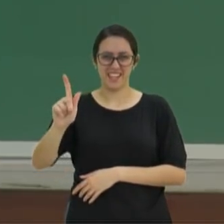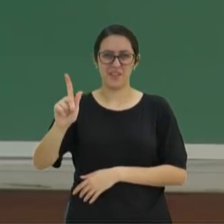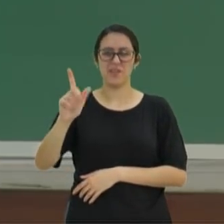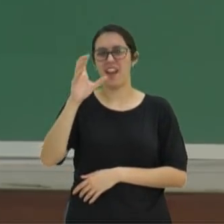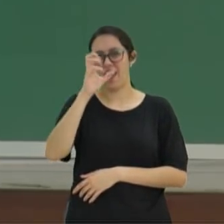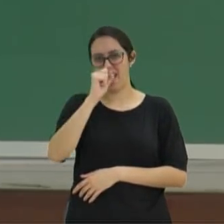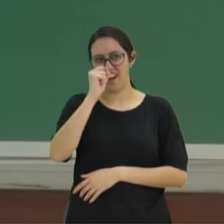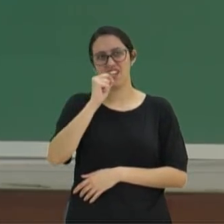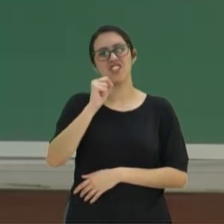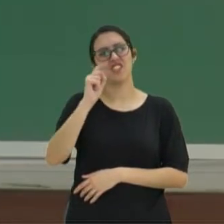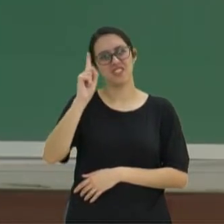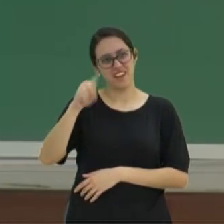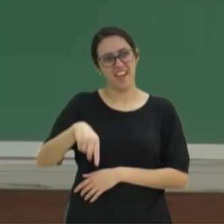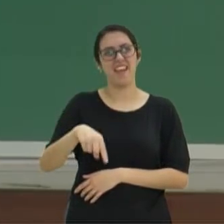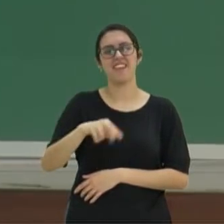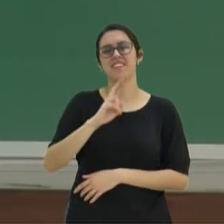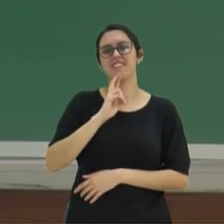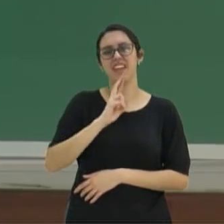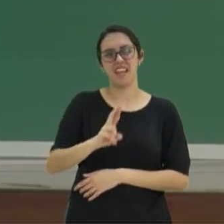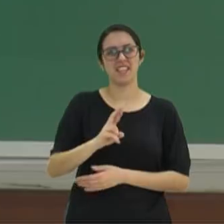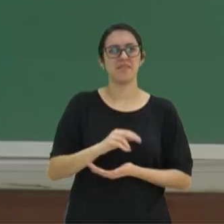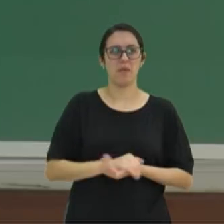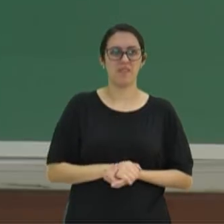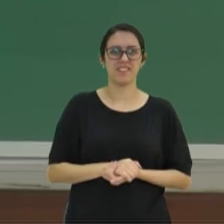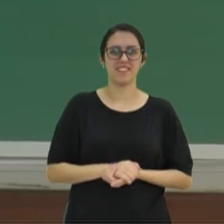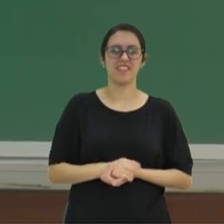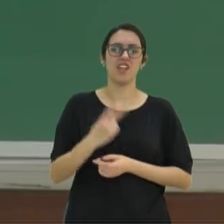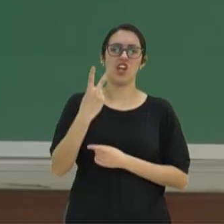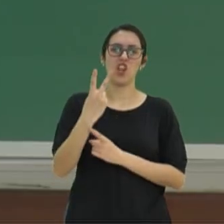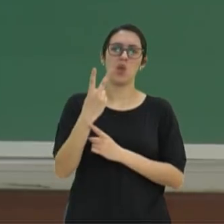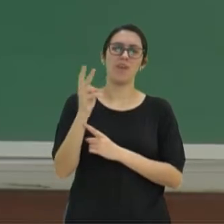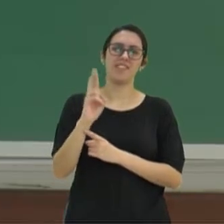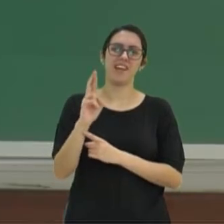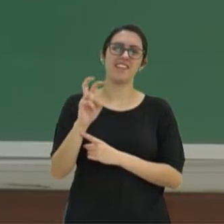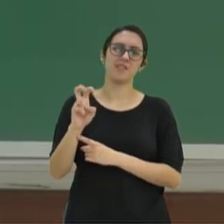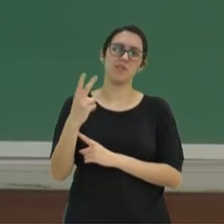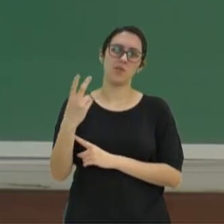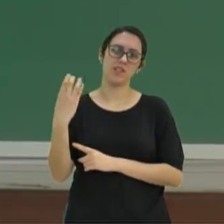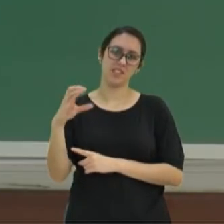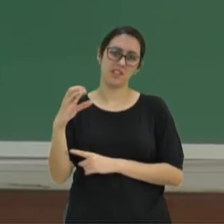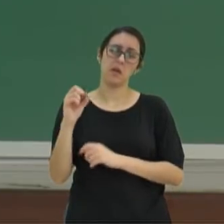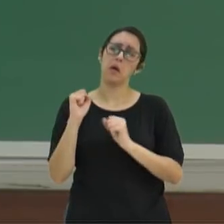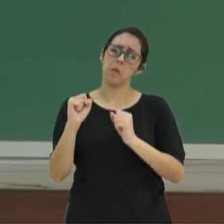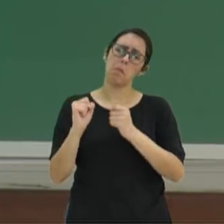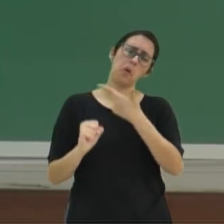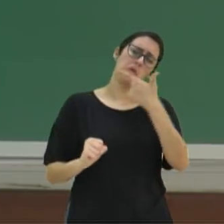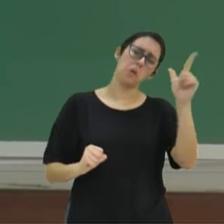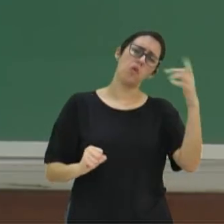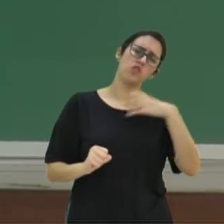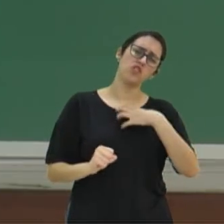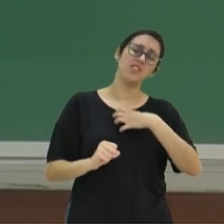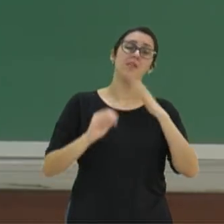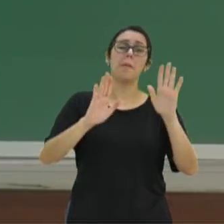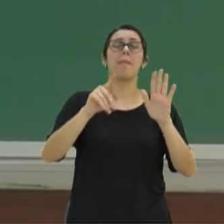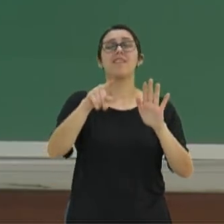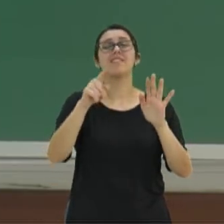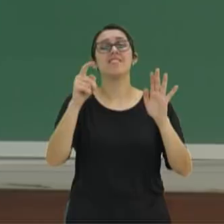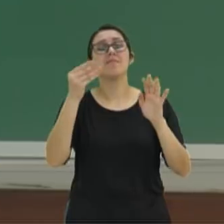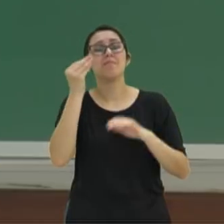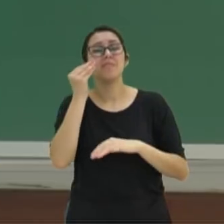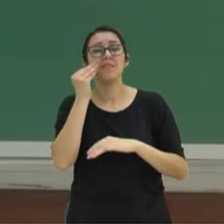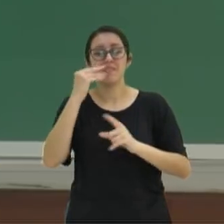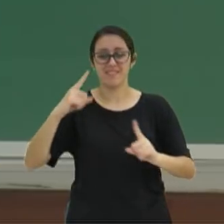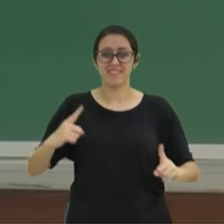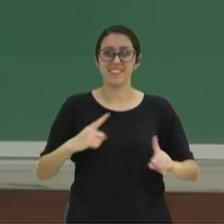de laranja, beleza? Dá para fazer de outra forma? Dá, mas eu gostaria que vocês fossem fazendo a regra de 3 para ir fixando essa maneira um